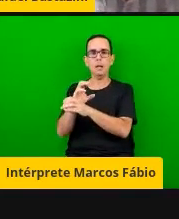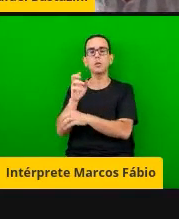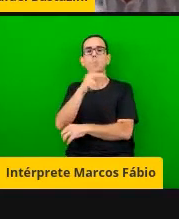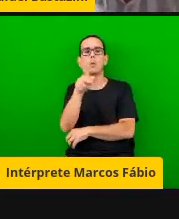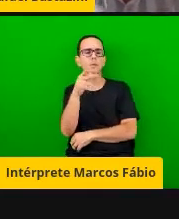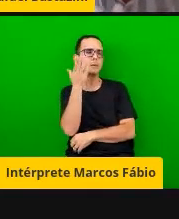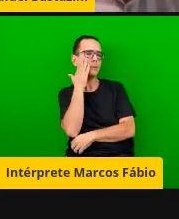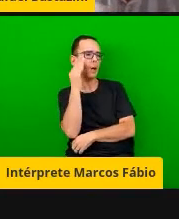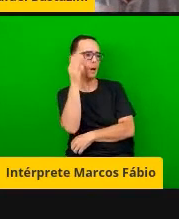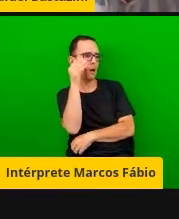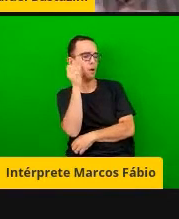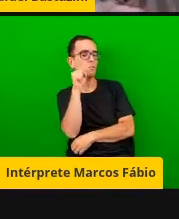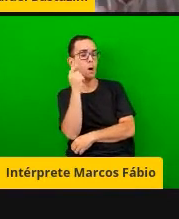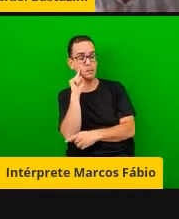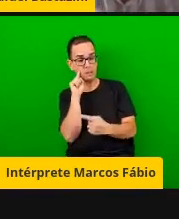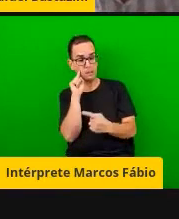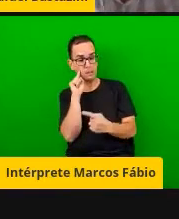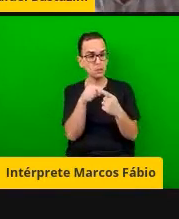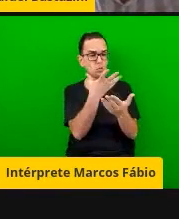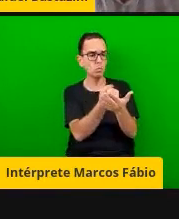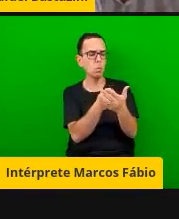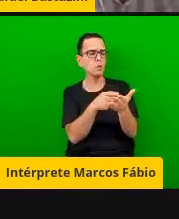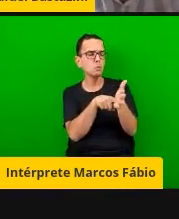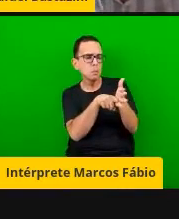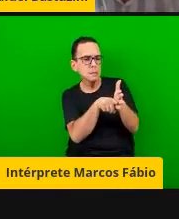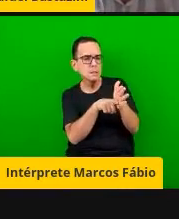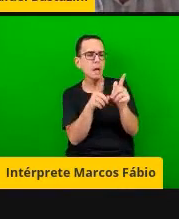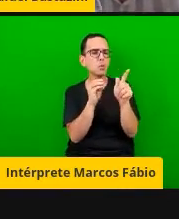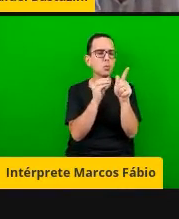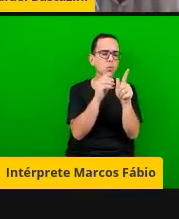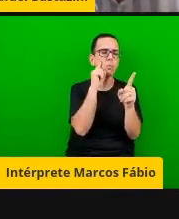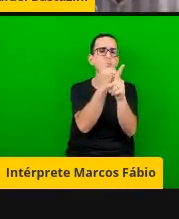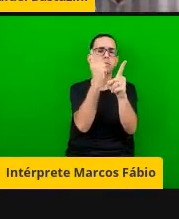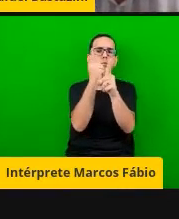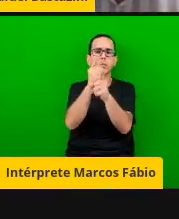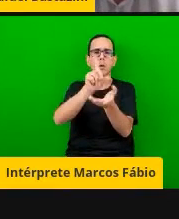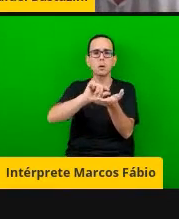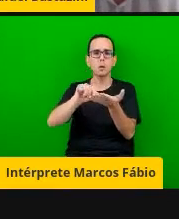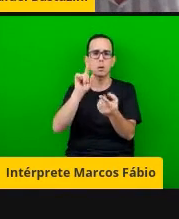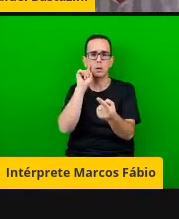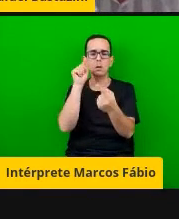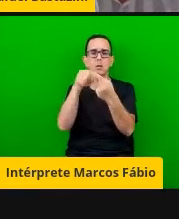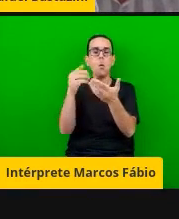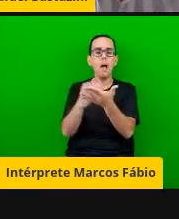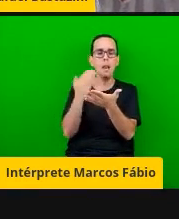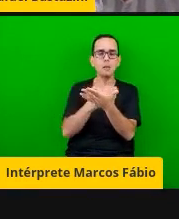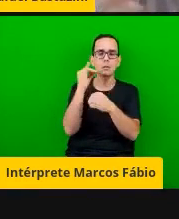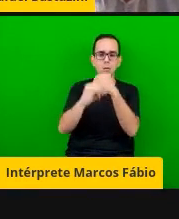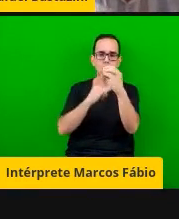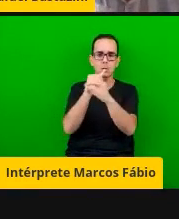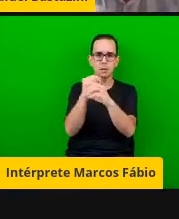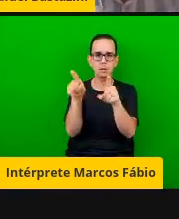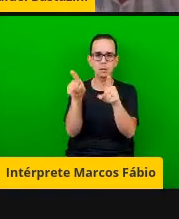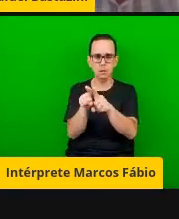interessarem podem buscar no Google, que vão encontrar facilmente esses artigos publicados em revistas online. Então, a